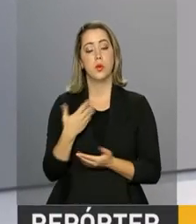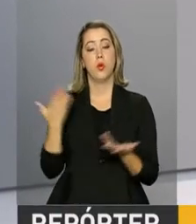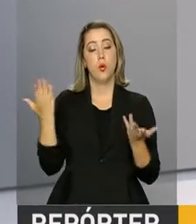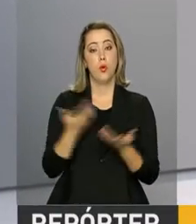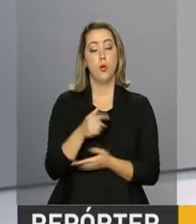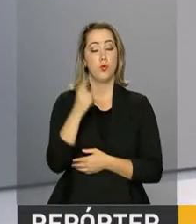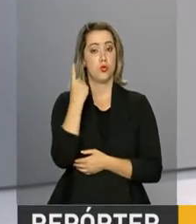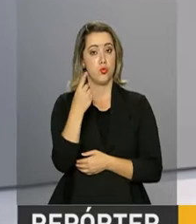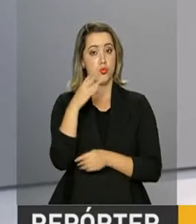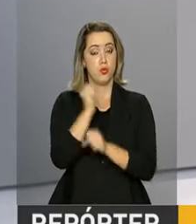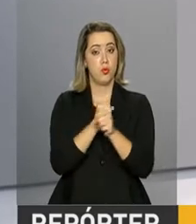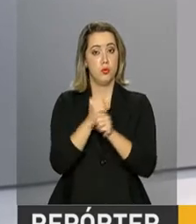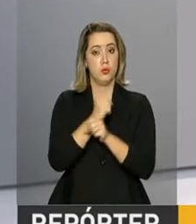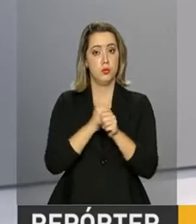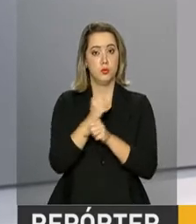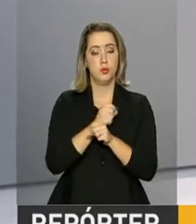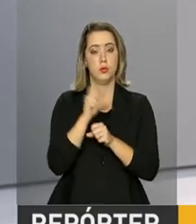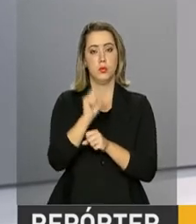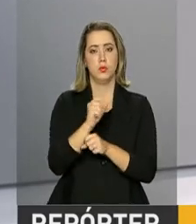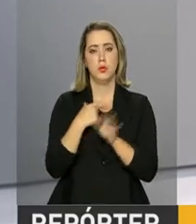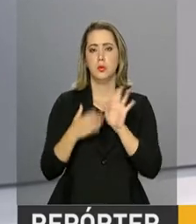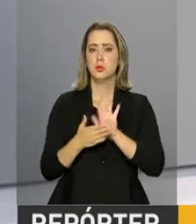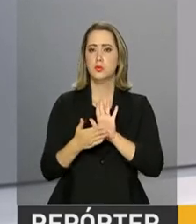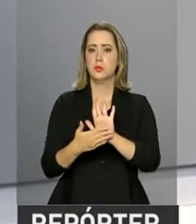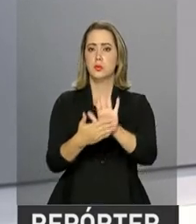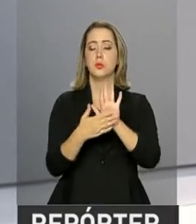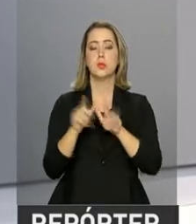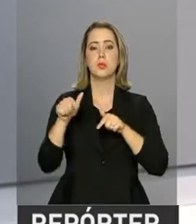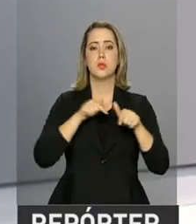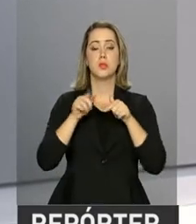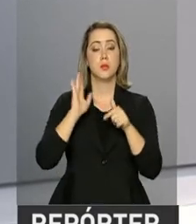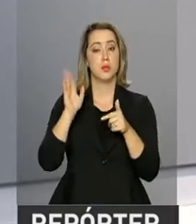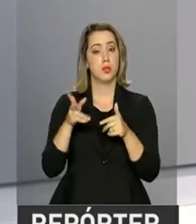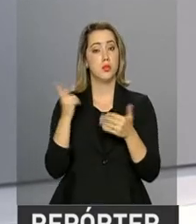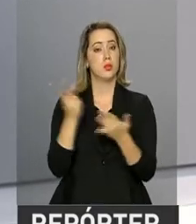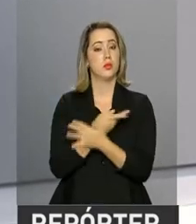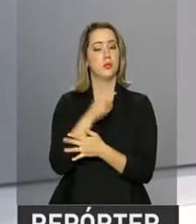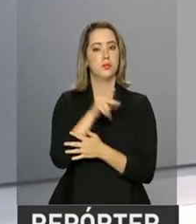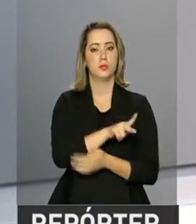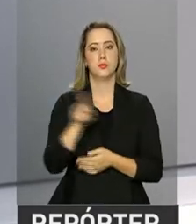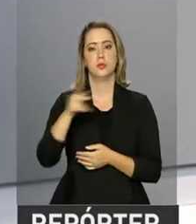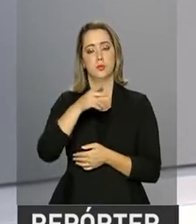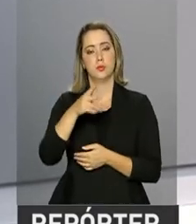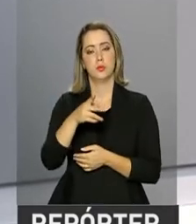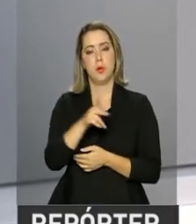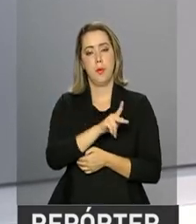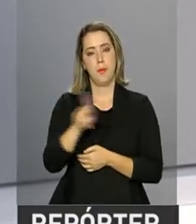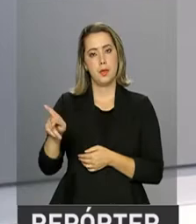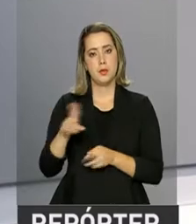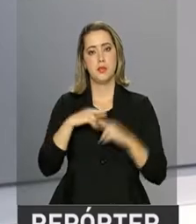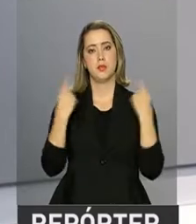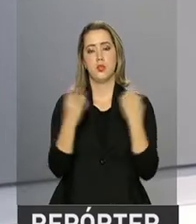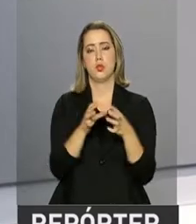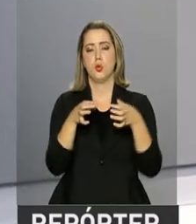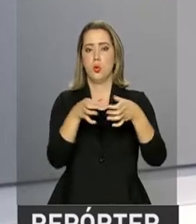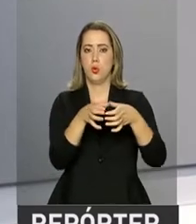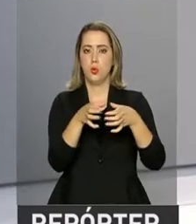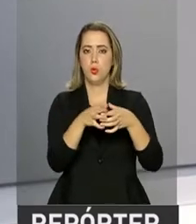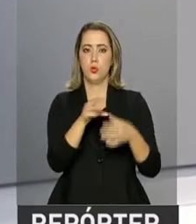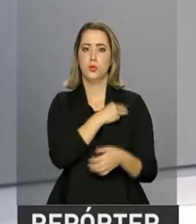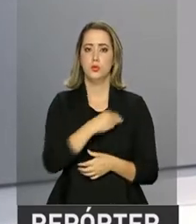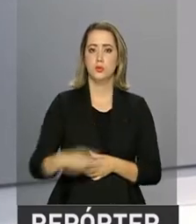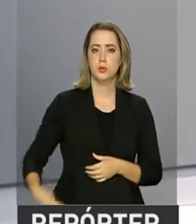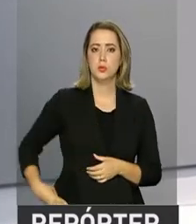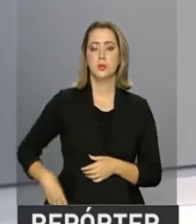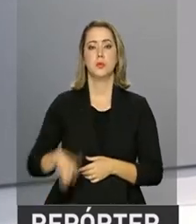um ano e, para apresentar as ações já implementadas, o presidente reuniu ministros e parlamentares no